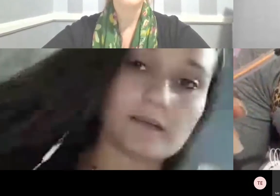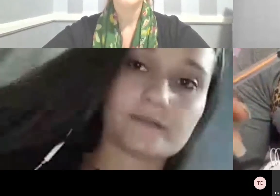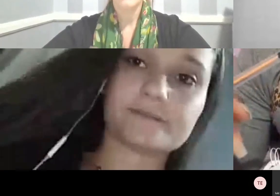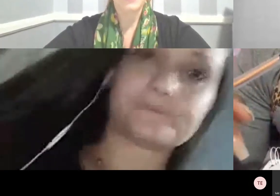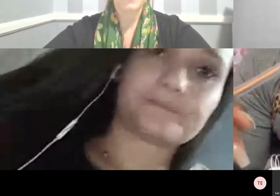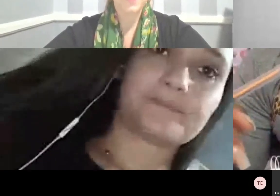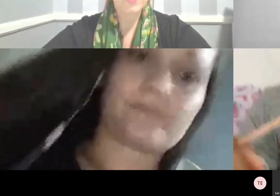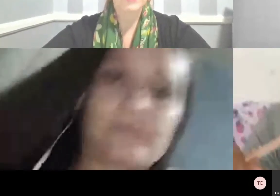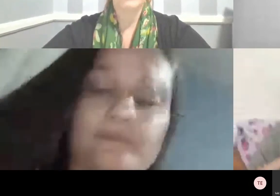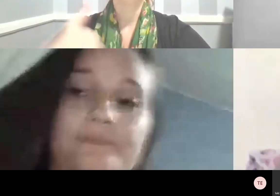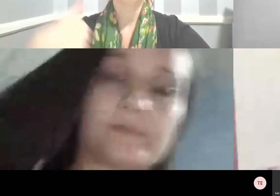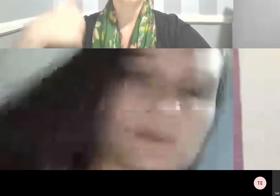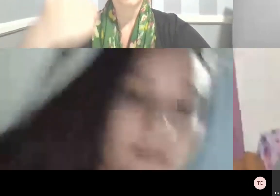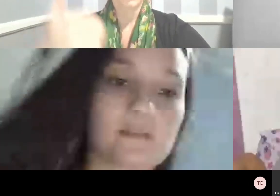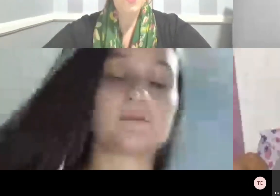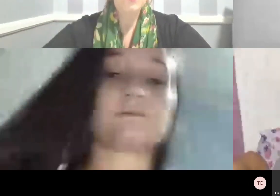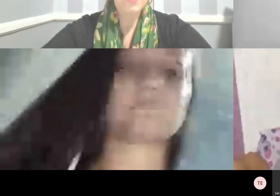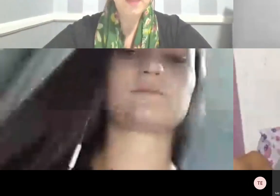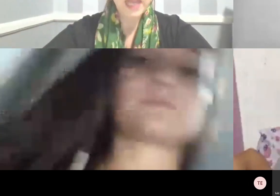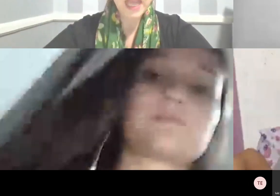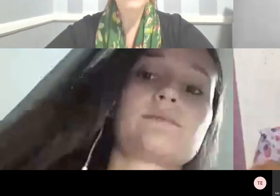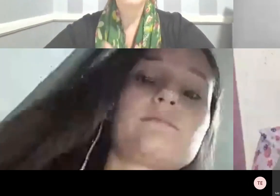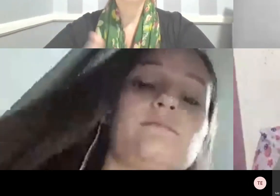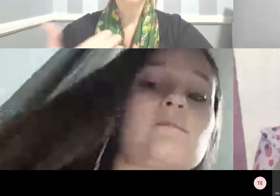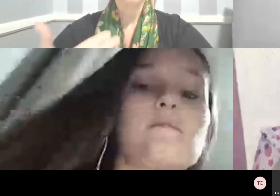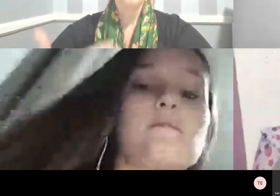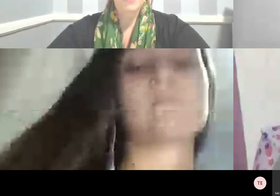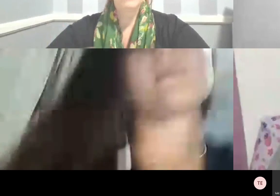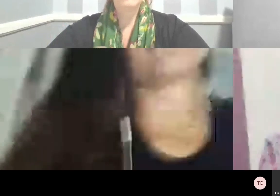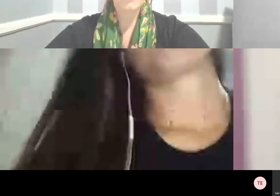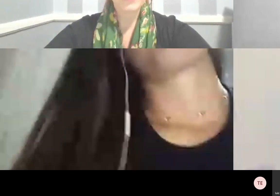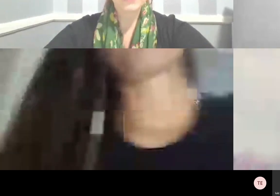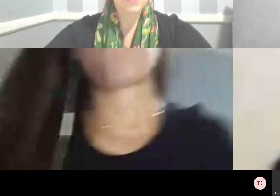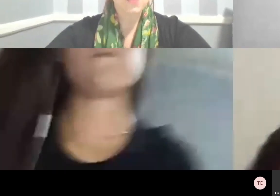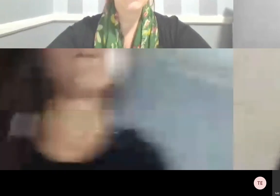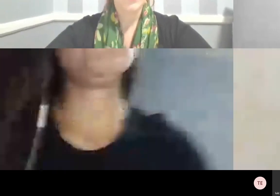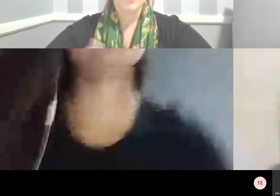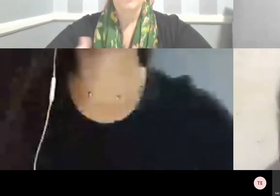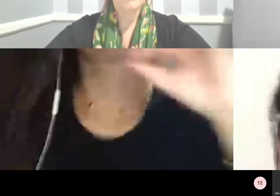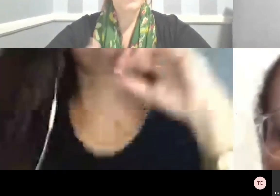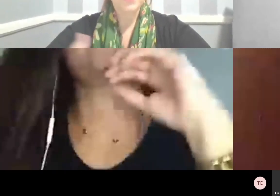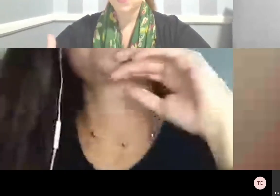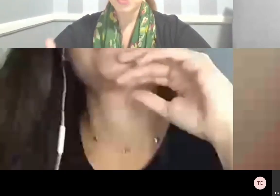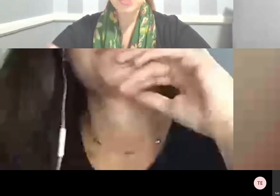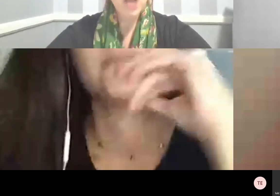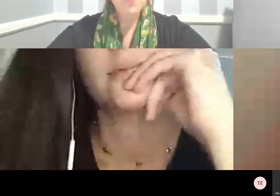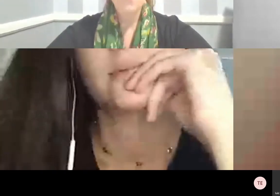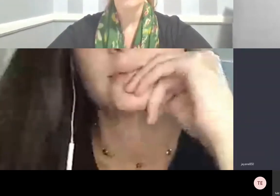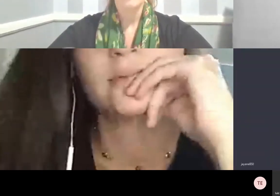perna? A mesma coisa. Coloco a compressa, faço a compressão, o